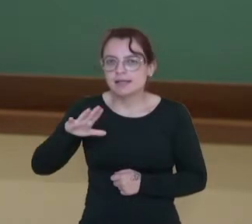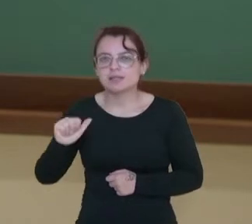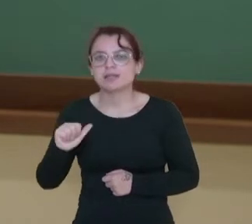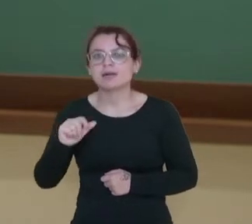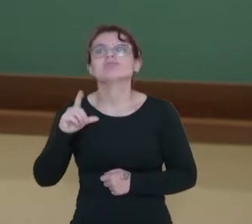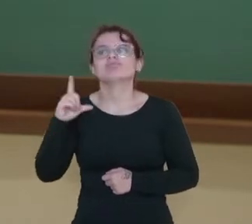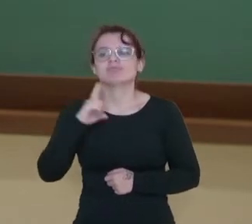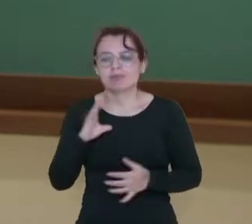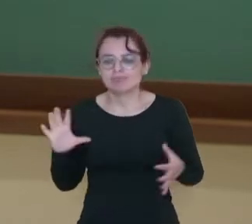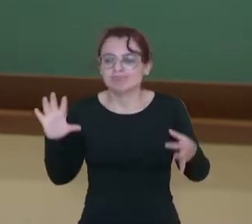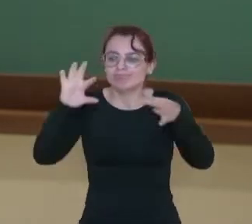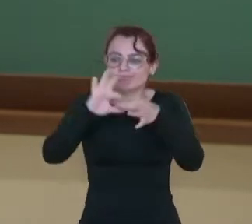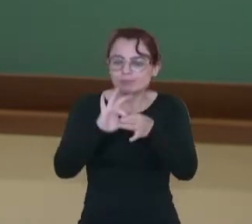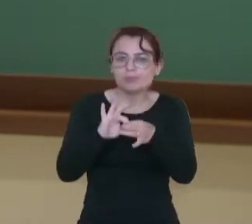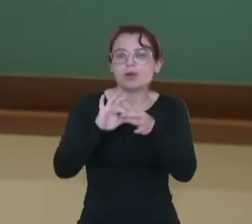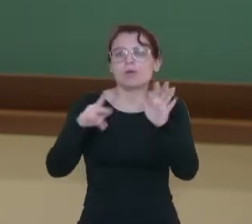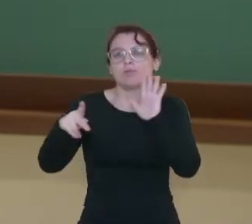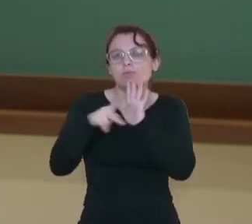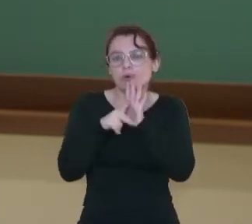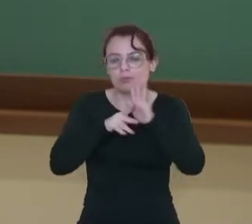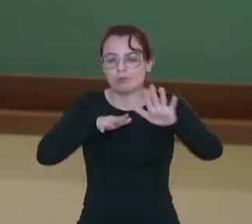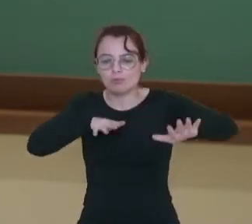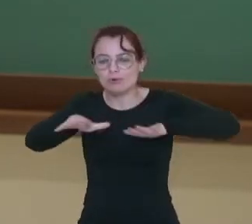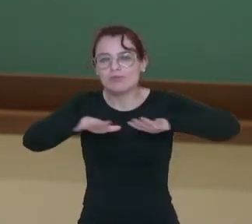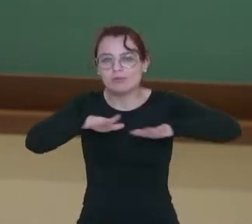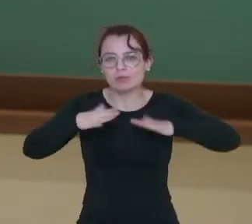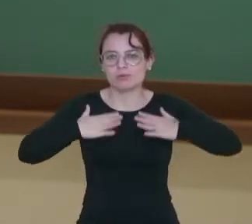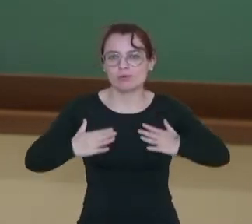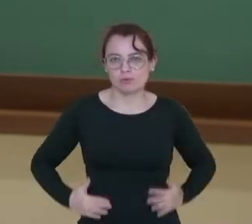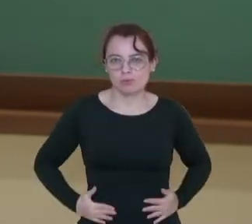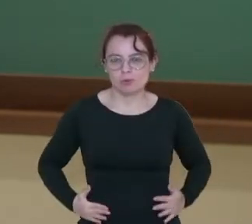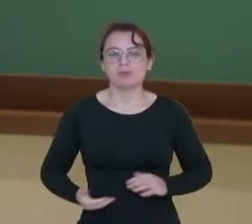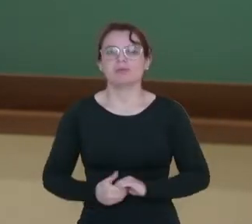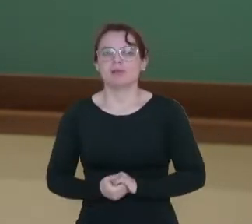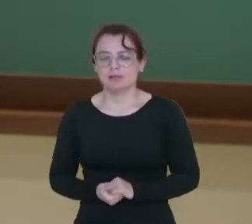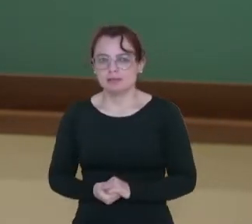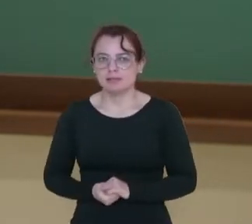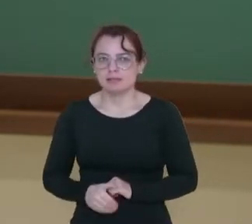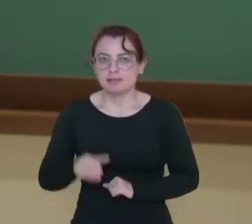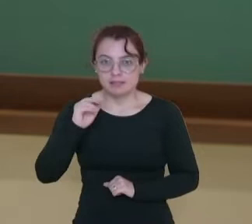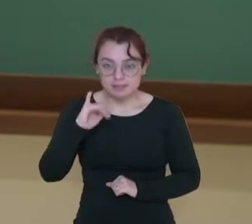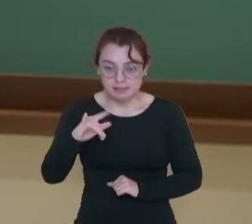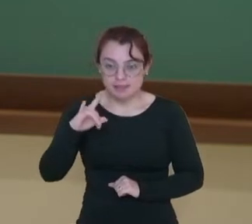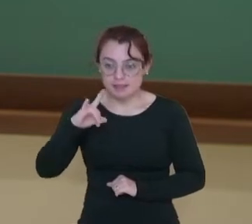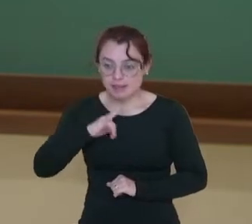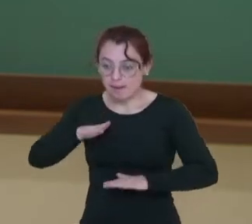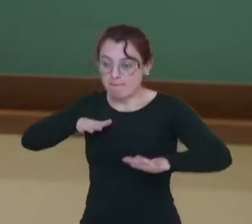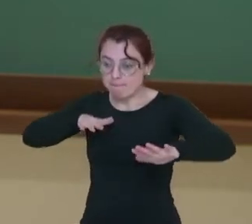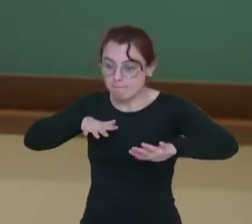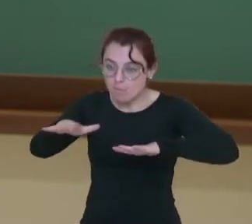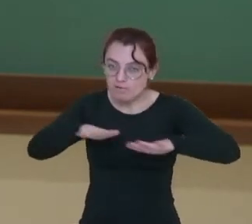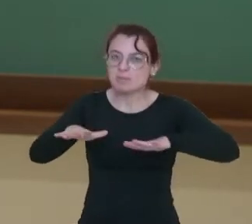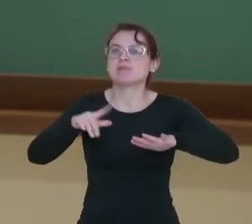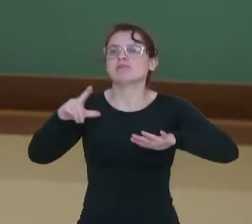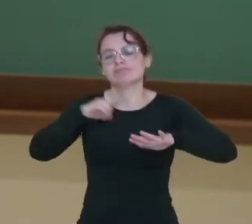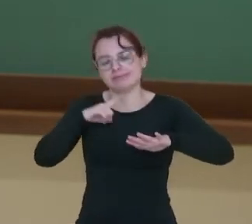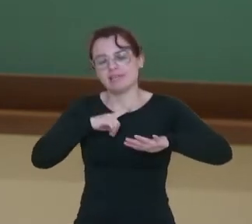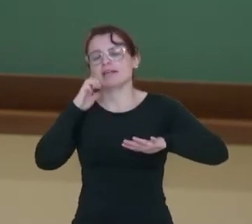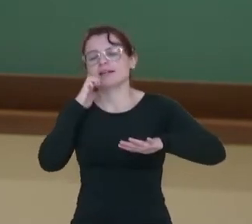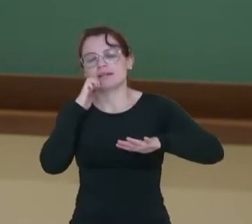que se move vai ter esse tipo de energia. Se moveu, tem movimento, então vai ter uma energia do